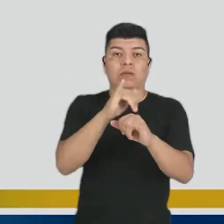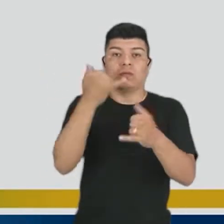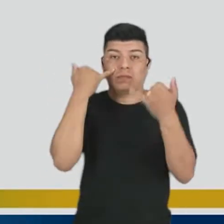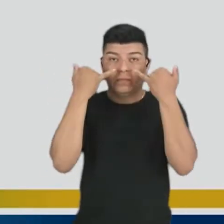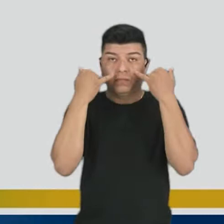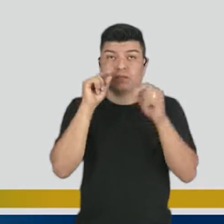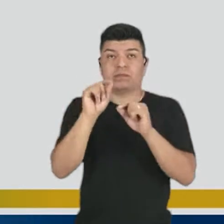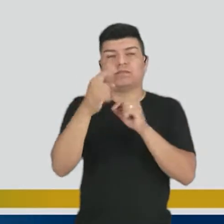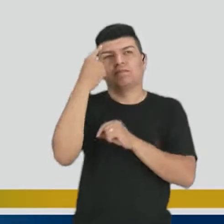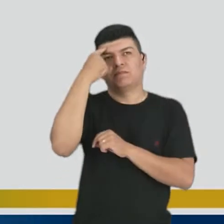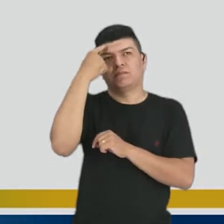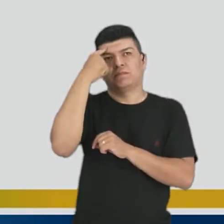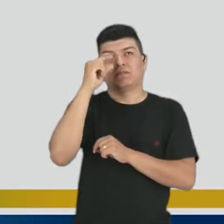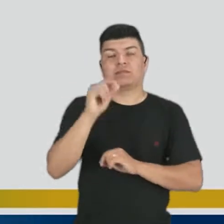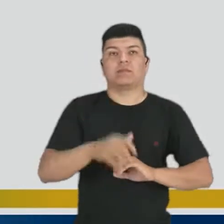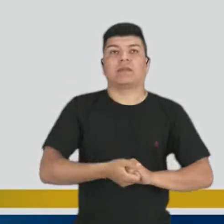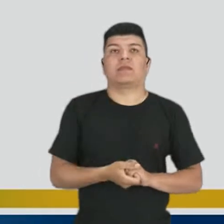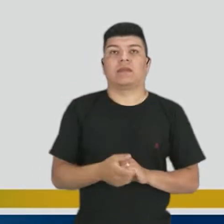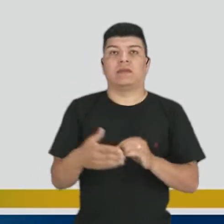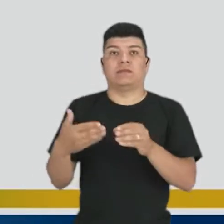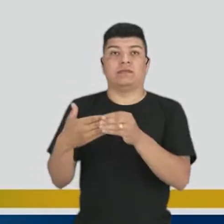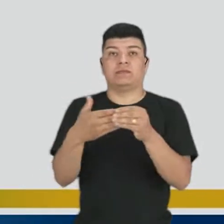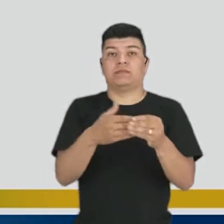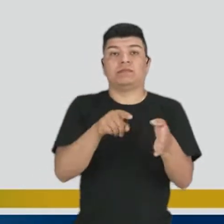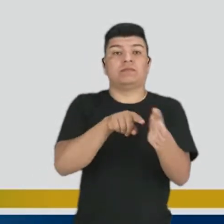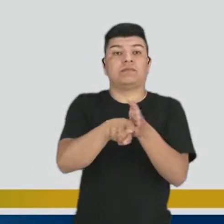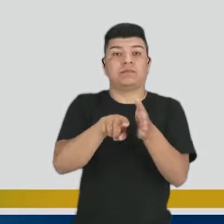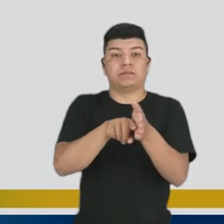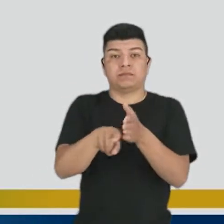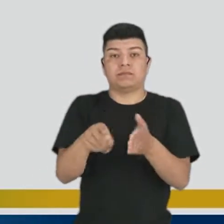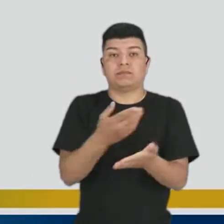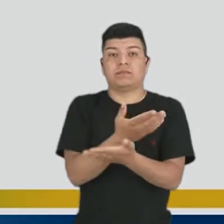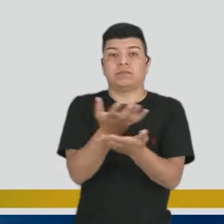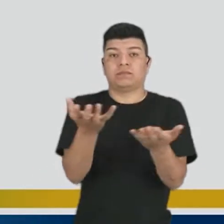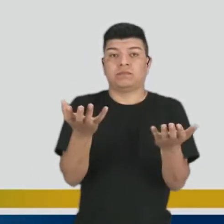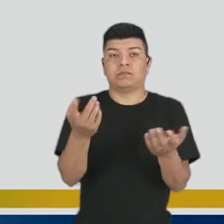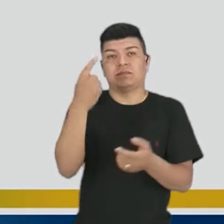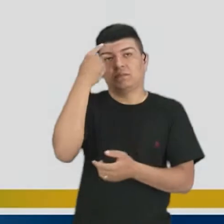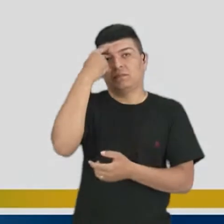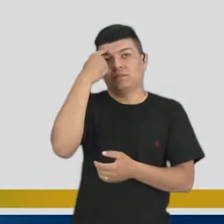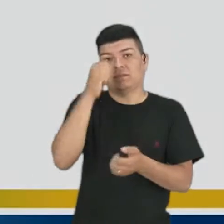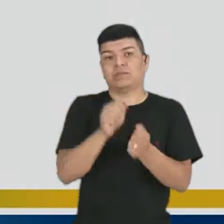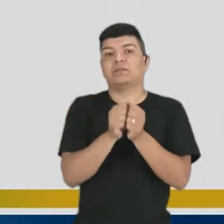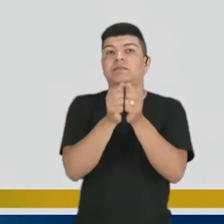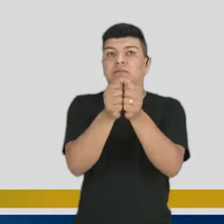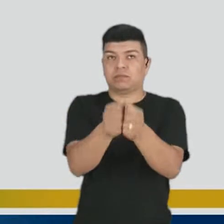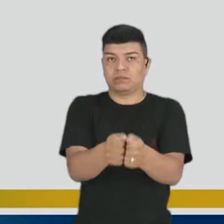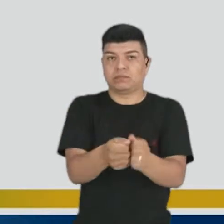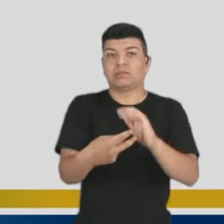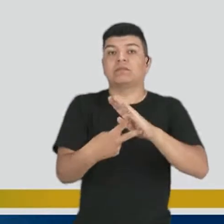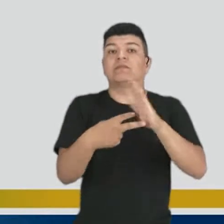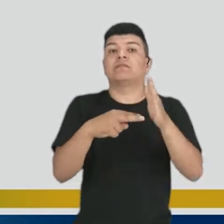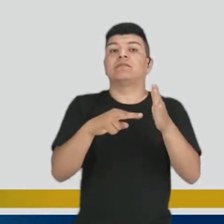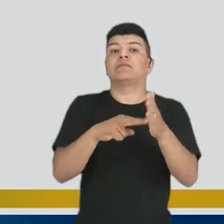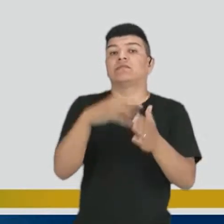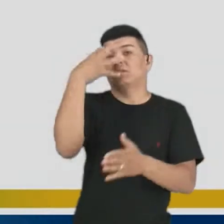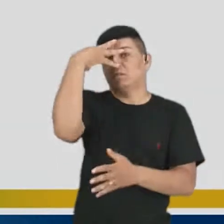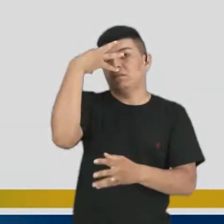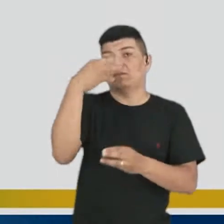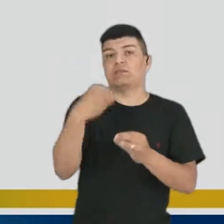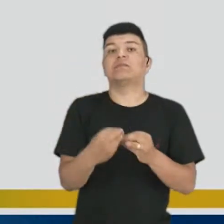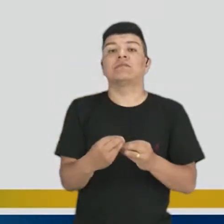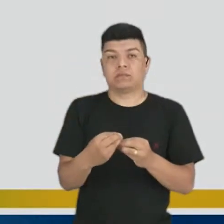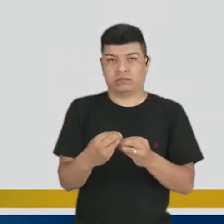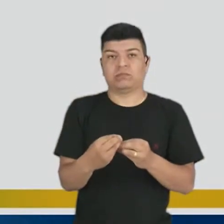pense um pouquinho sobre ela. E trouxe aqui algumas questões que eu queria que você pensasse junto comigo. O que você ficou sabendo